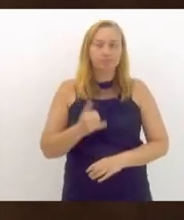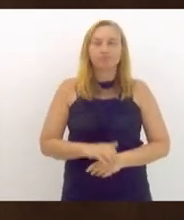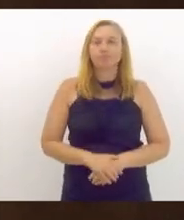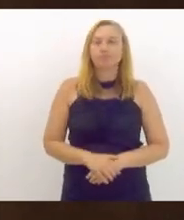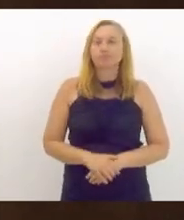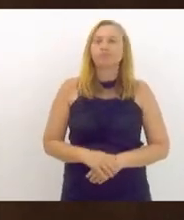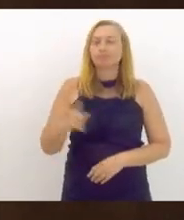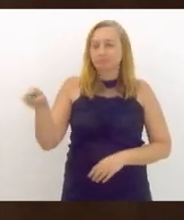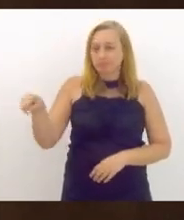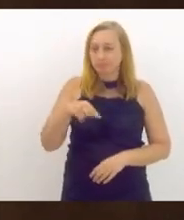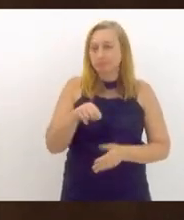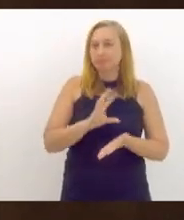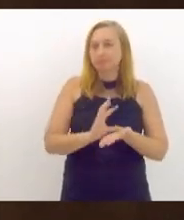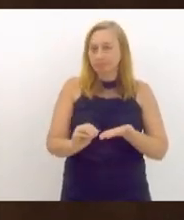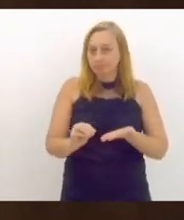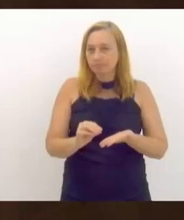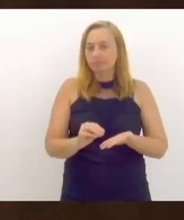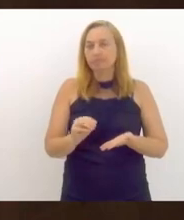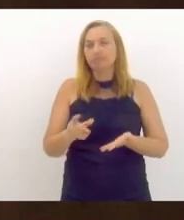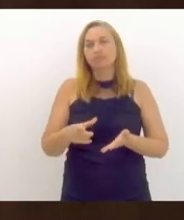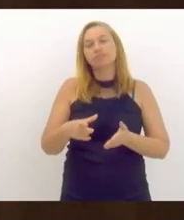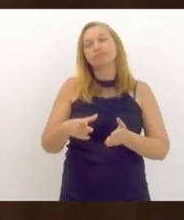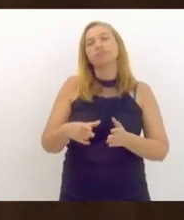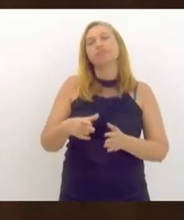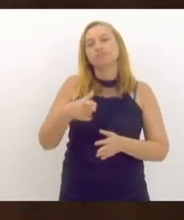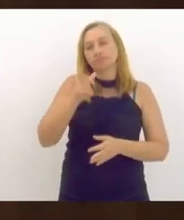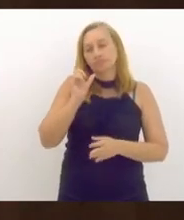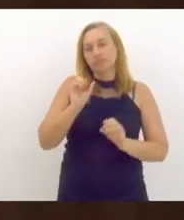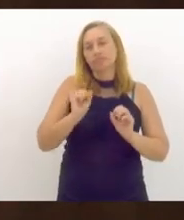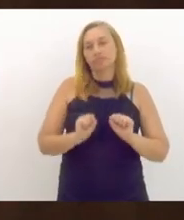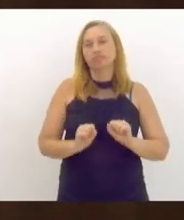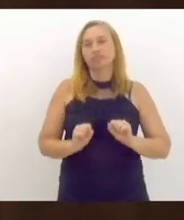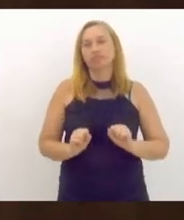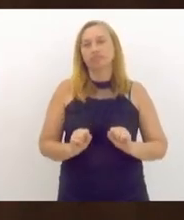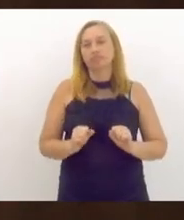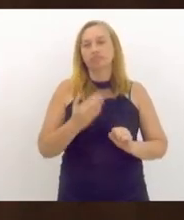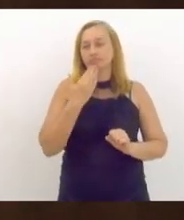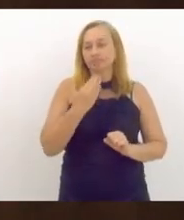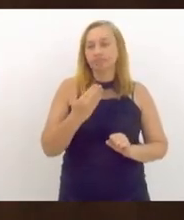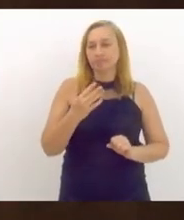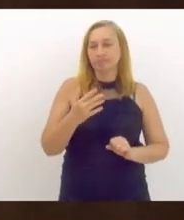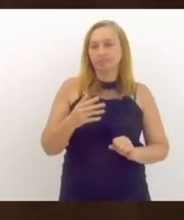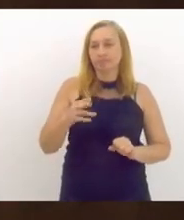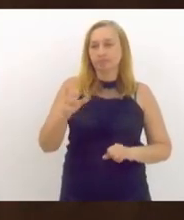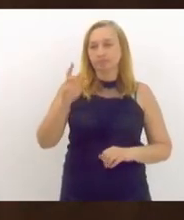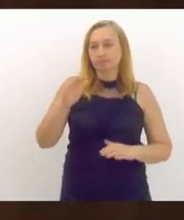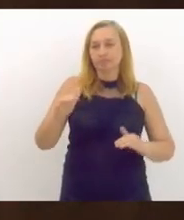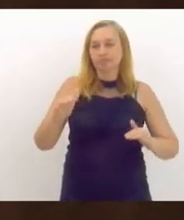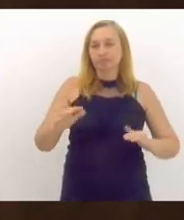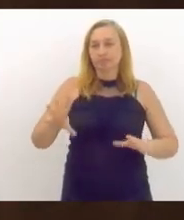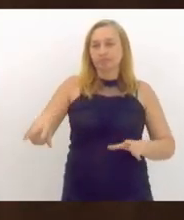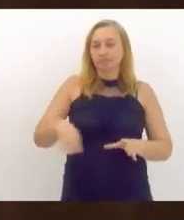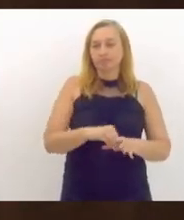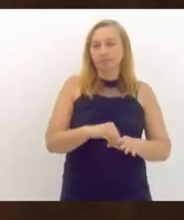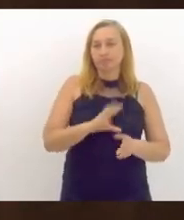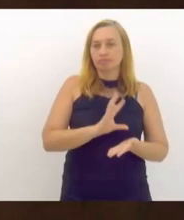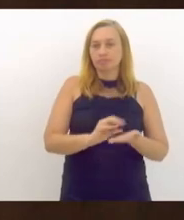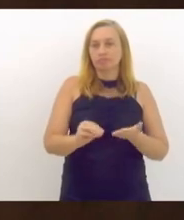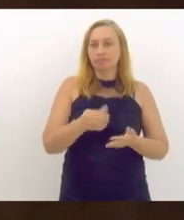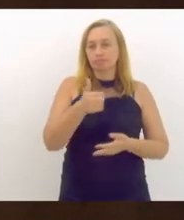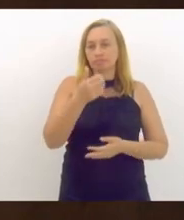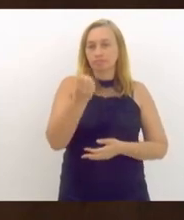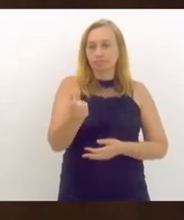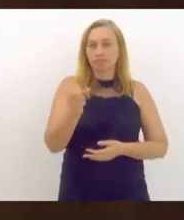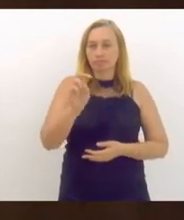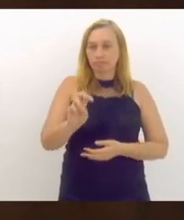à pauta o quanto antes possível. É por isso que eu requeiro a Vossa Excelência a inclusão de pauta desse projeto 6513